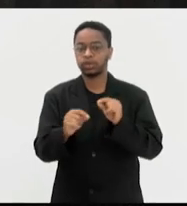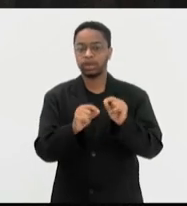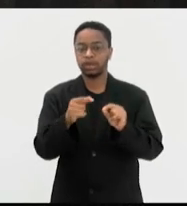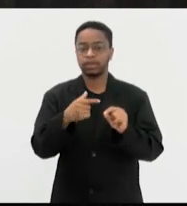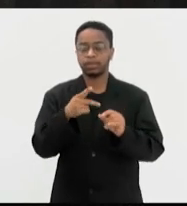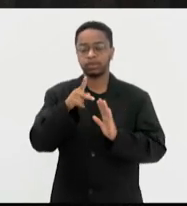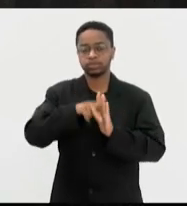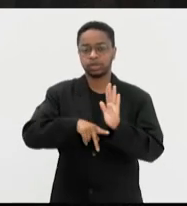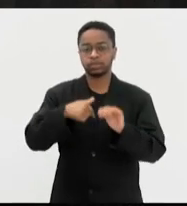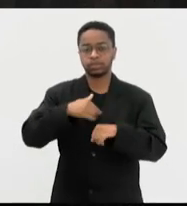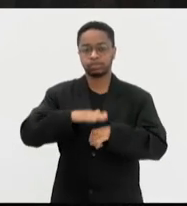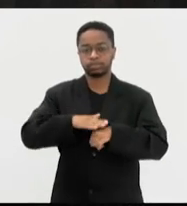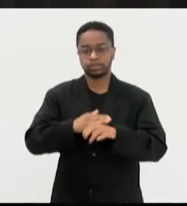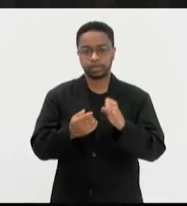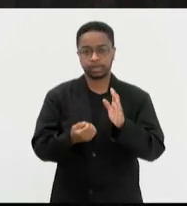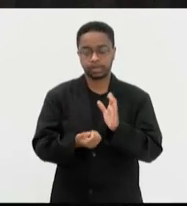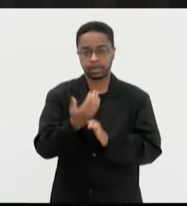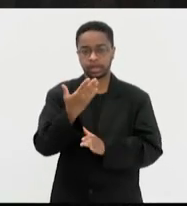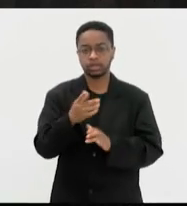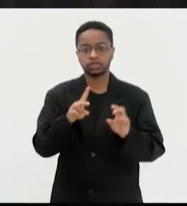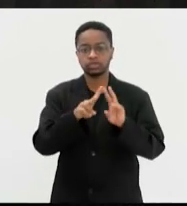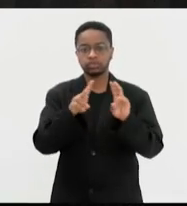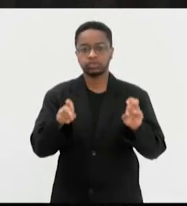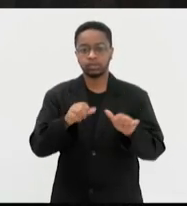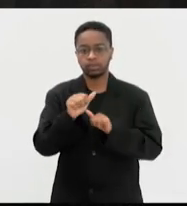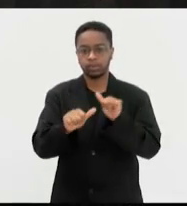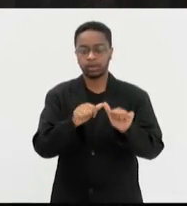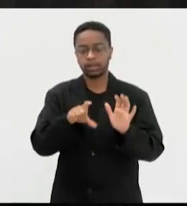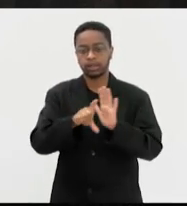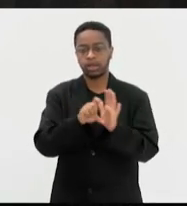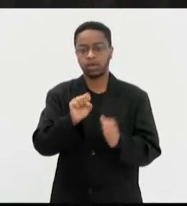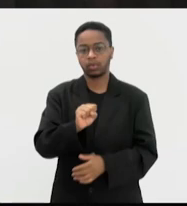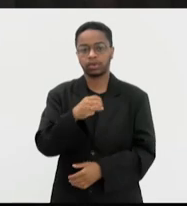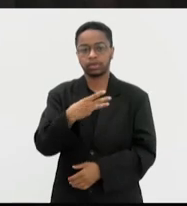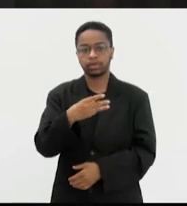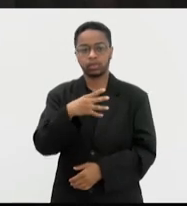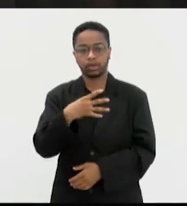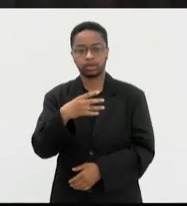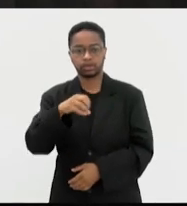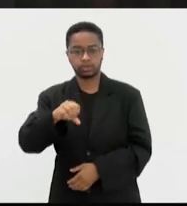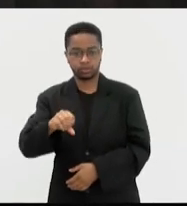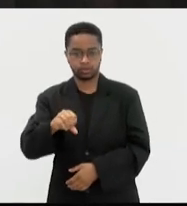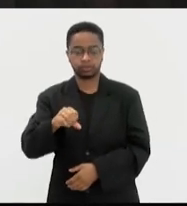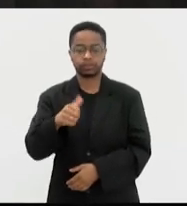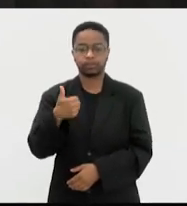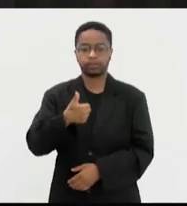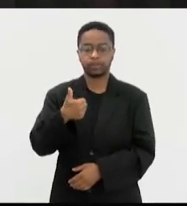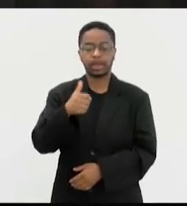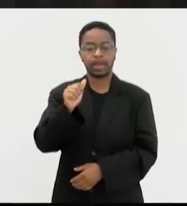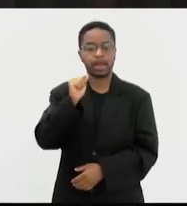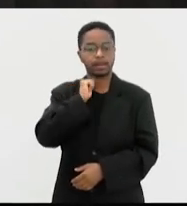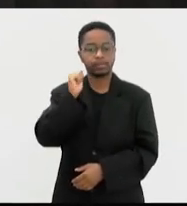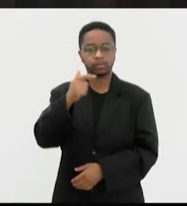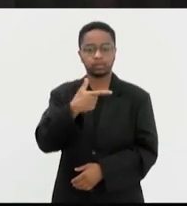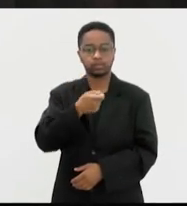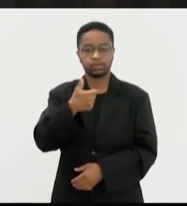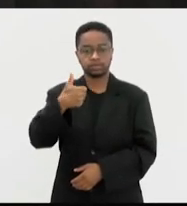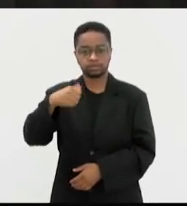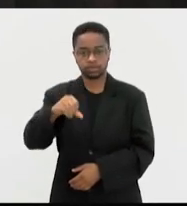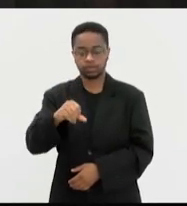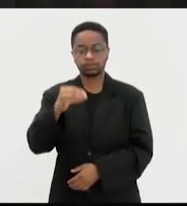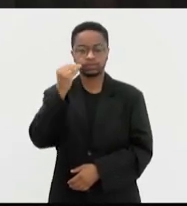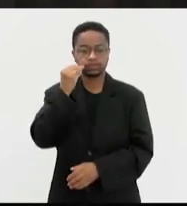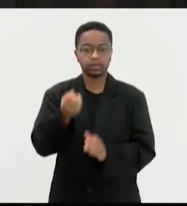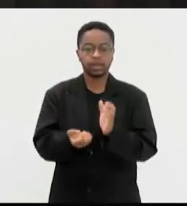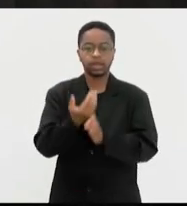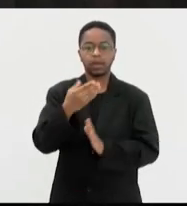autoria que dispõe sobre a alteração da lei 8349 de primeiro de abril de 19 para institui o